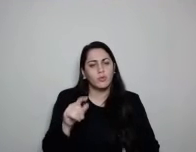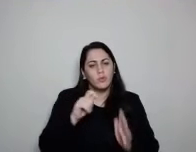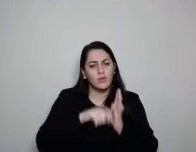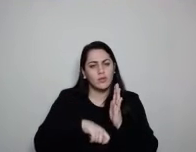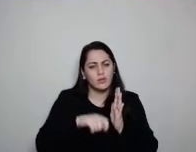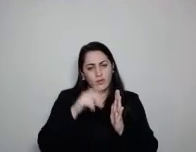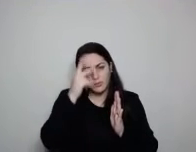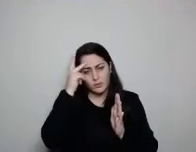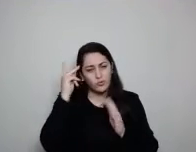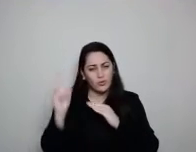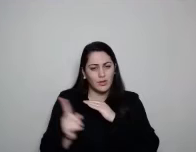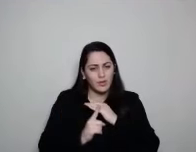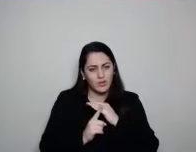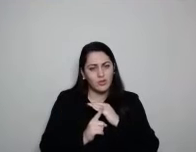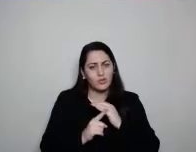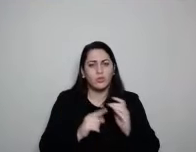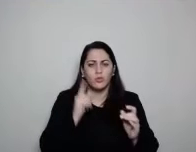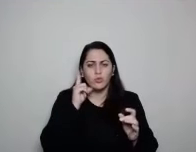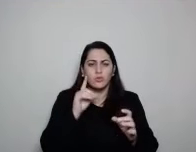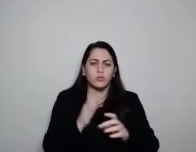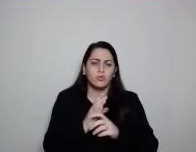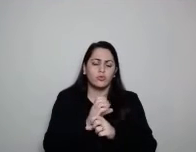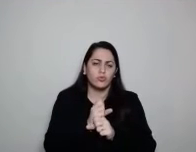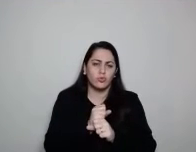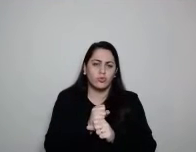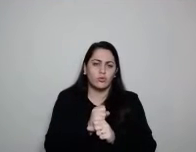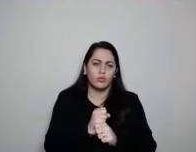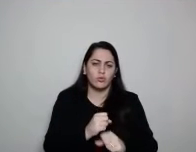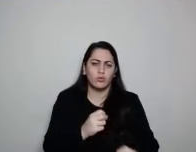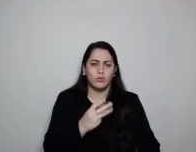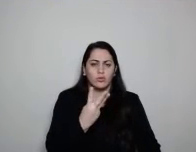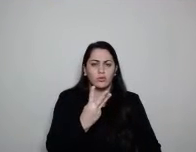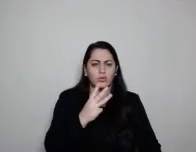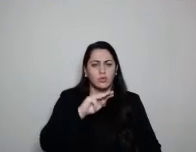a esse valor aí dessa perícia de R$